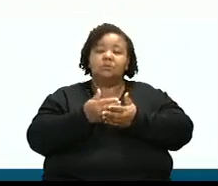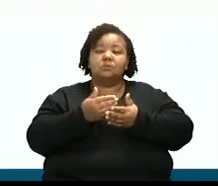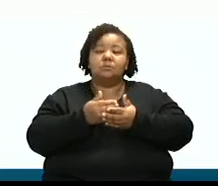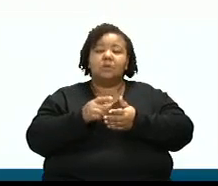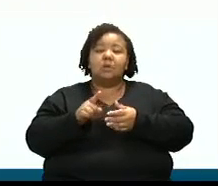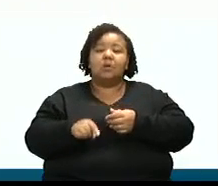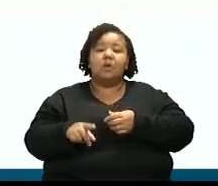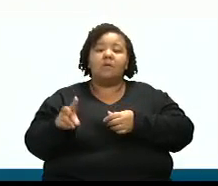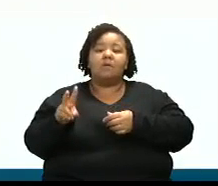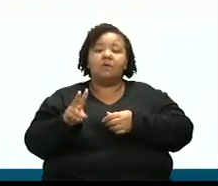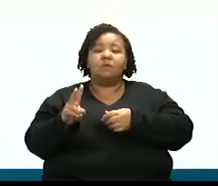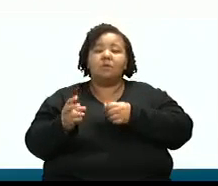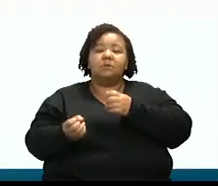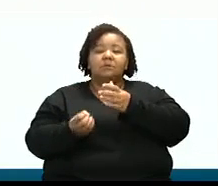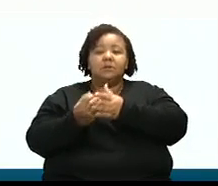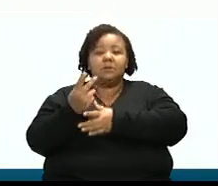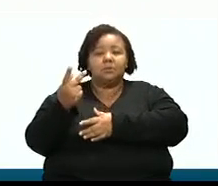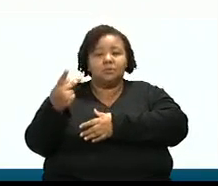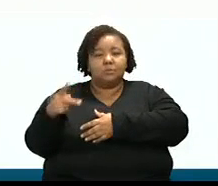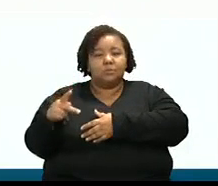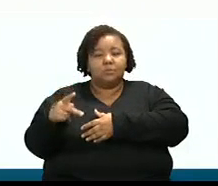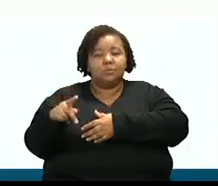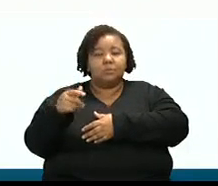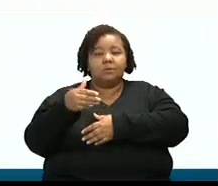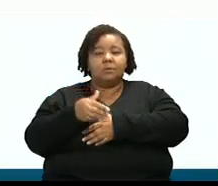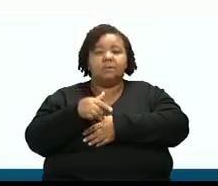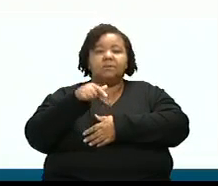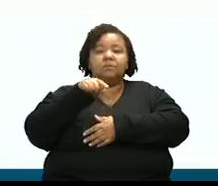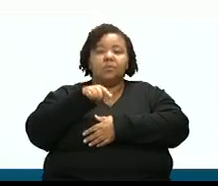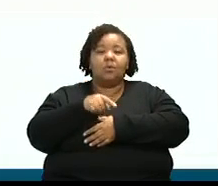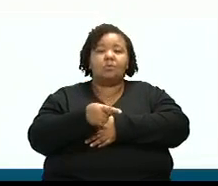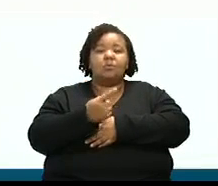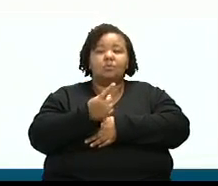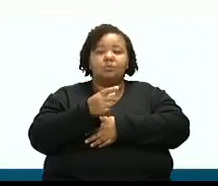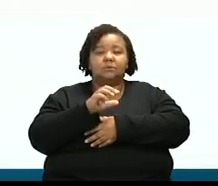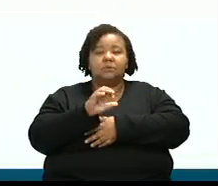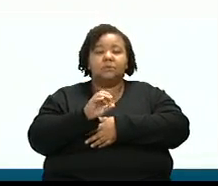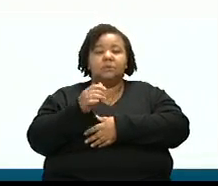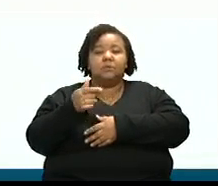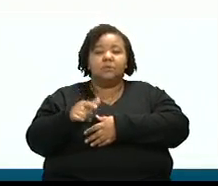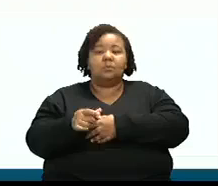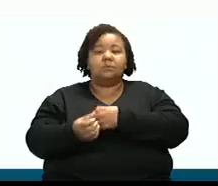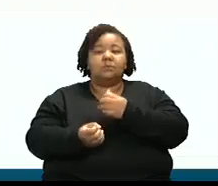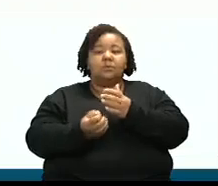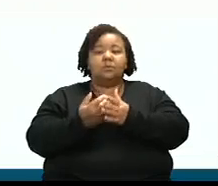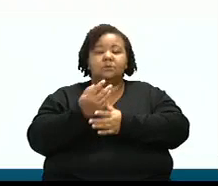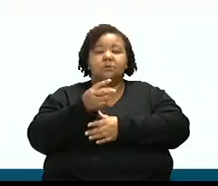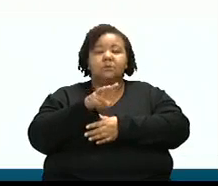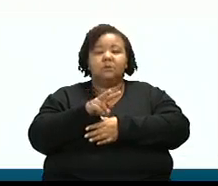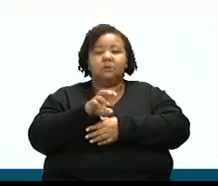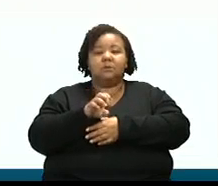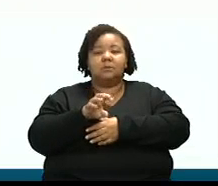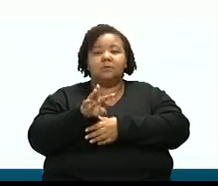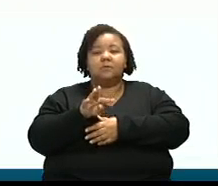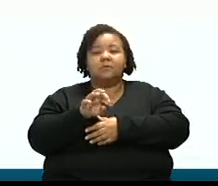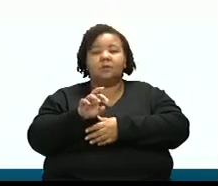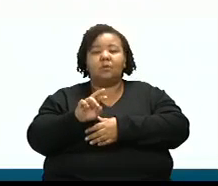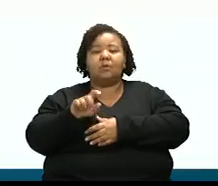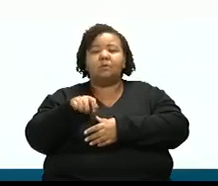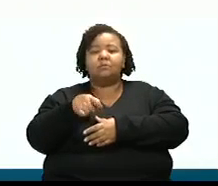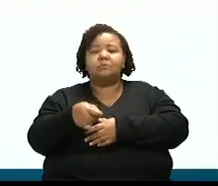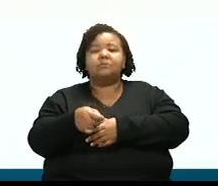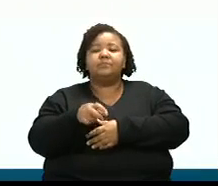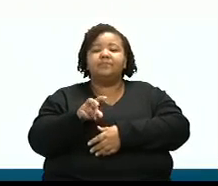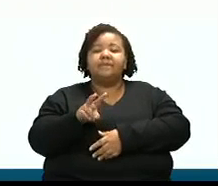é o vetor gerado por ele. Então, exatamente nesse ponto 1, 0, eu consigo construir um vetor. Quem é esse vetor?